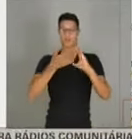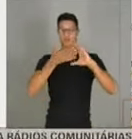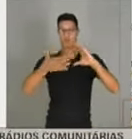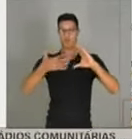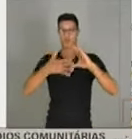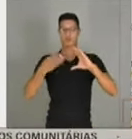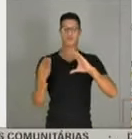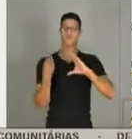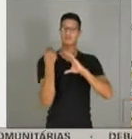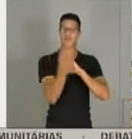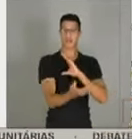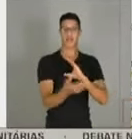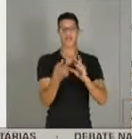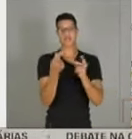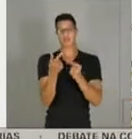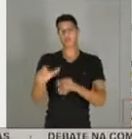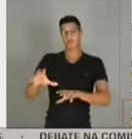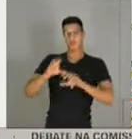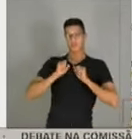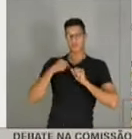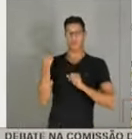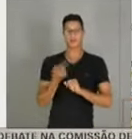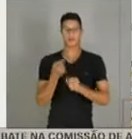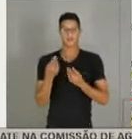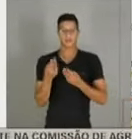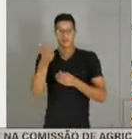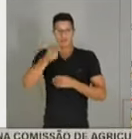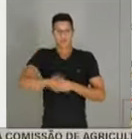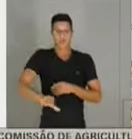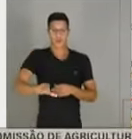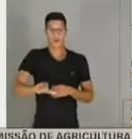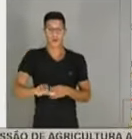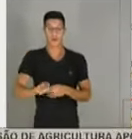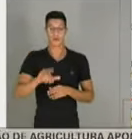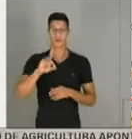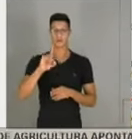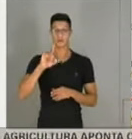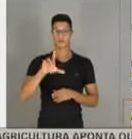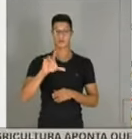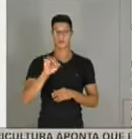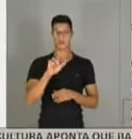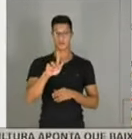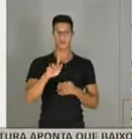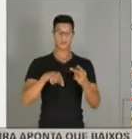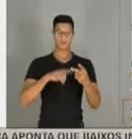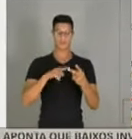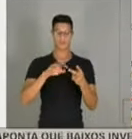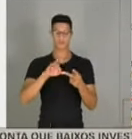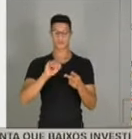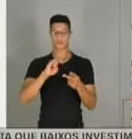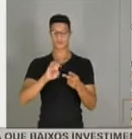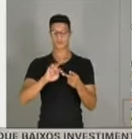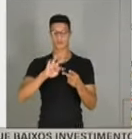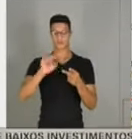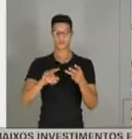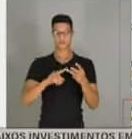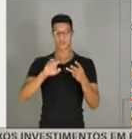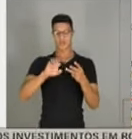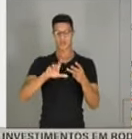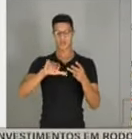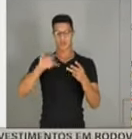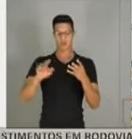foram entregues, mas os recursos foram recebidos. Nós estamos falando que, de novo, Delog, Roberto Dias, Elcio Franco,